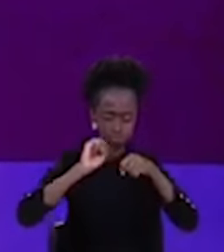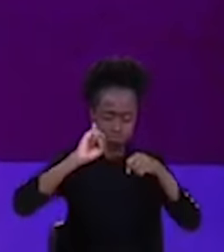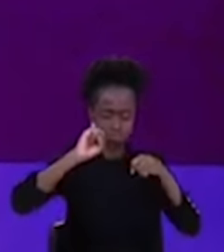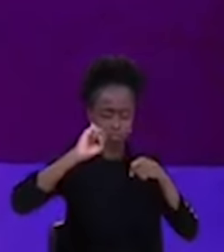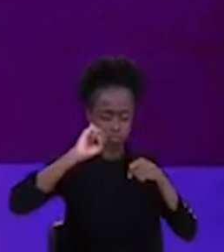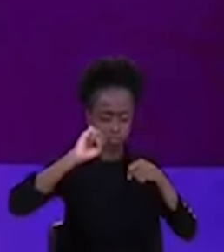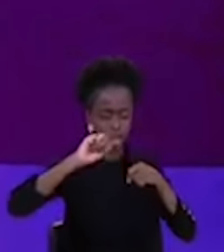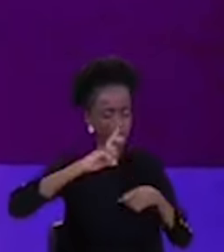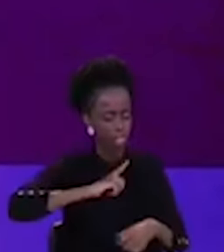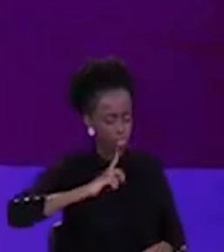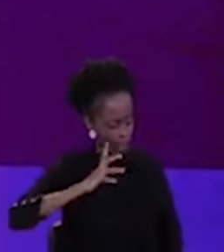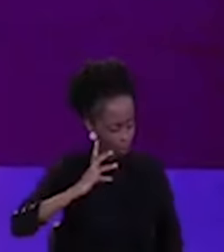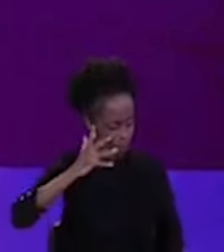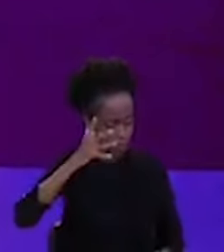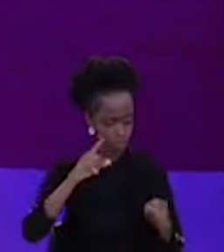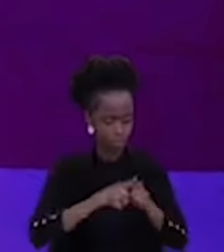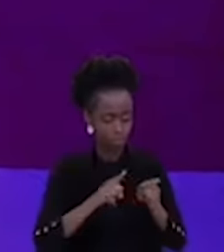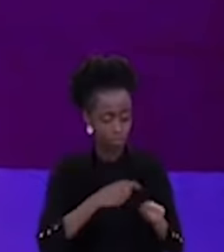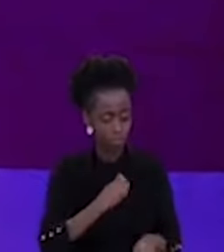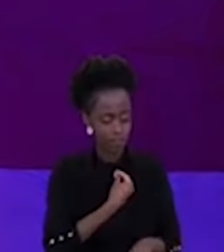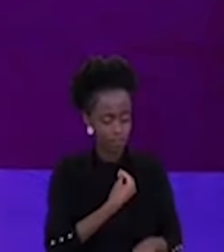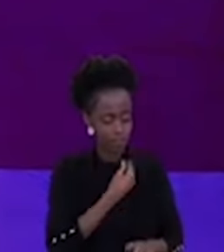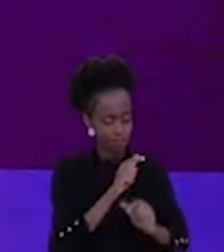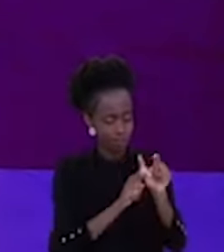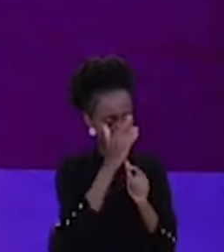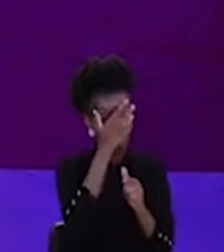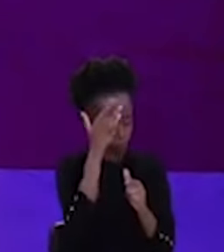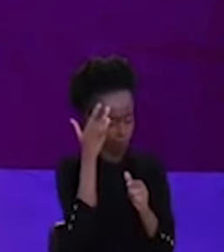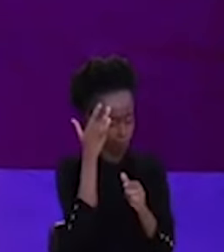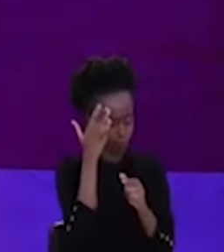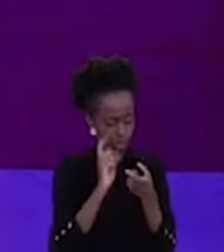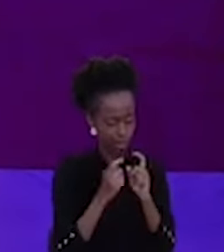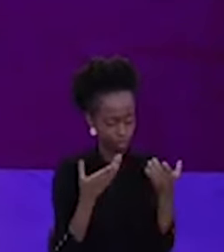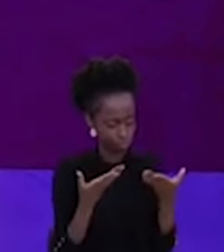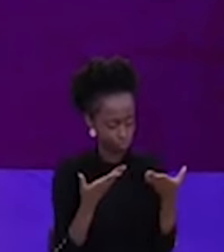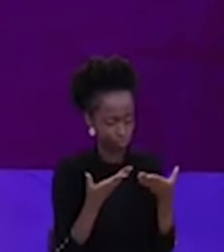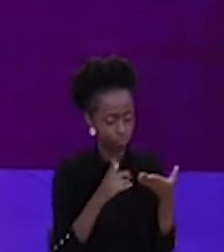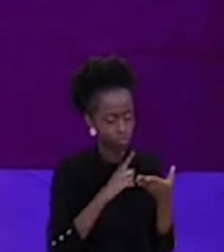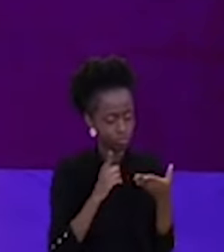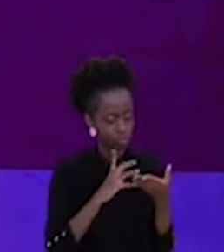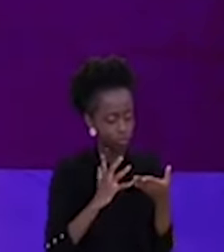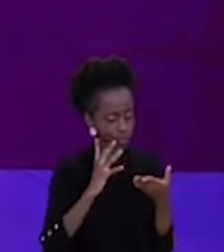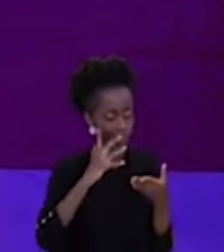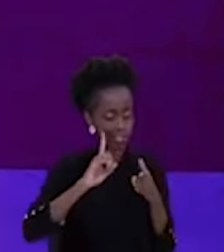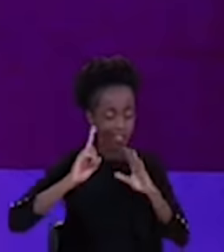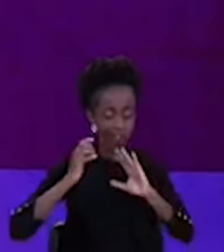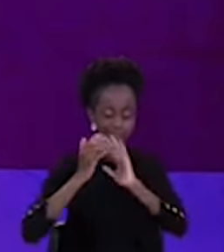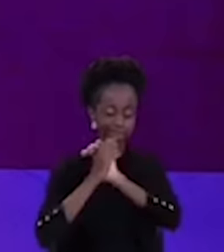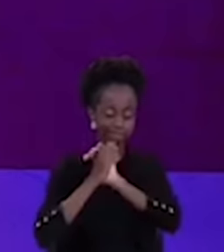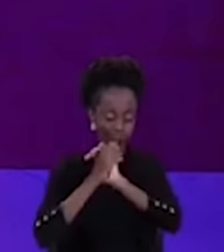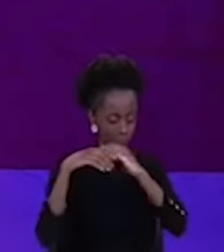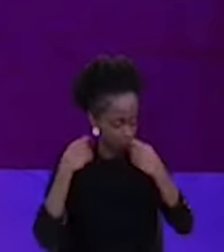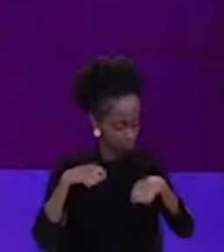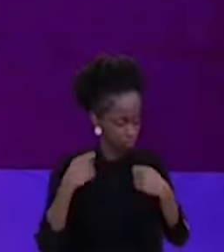Algo grande tem que acontecer hoje aqui nesta vigília. Tem que acontecer um casamento,